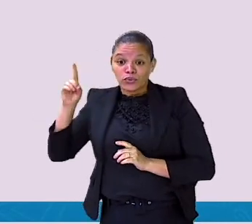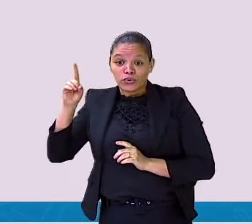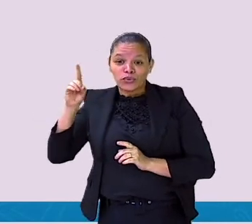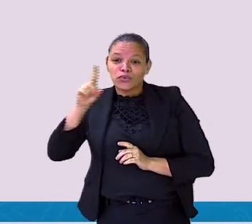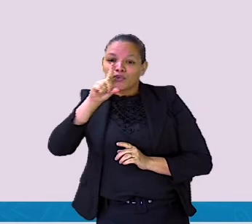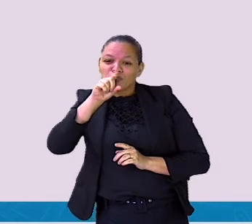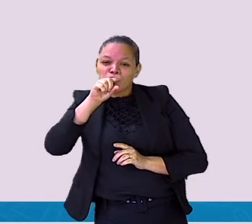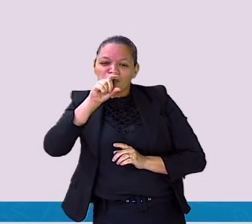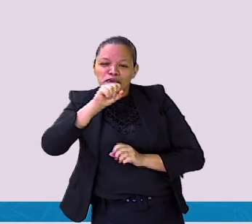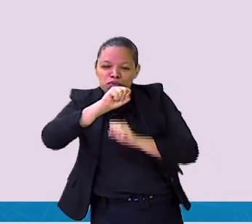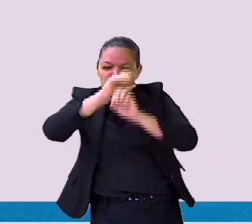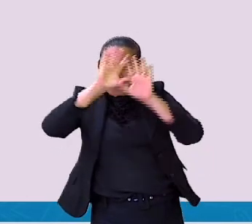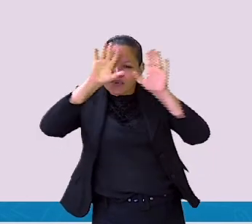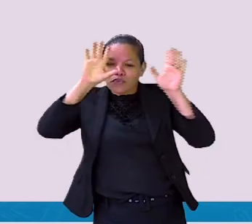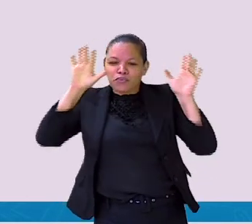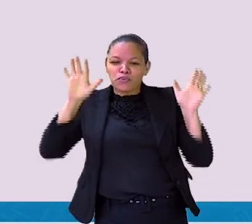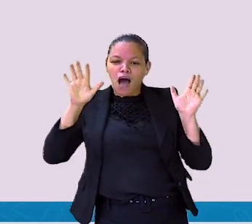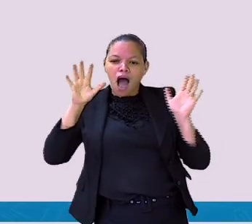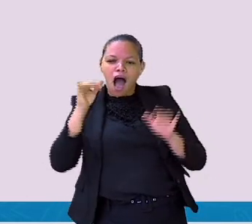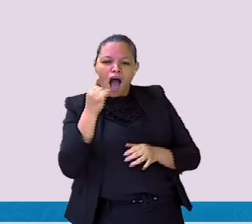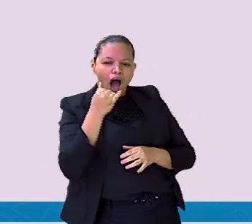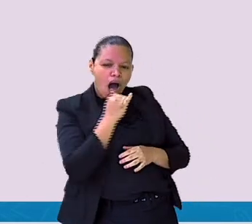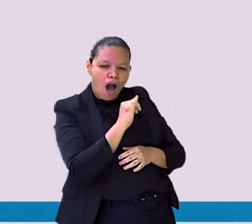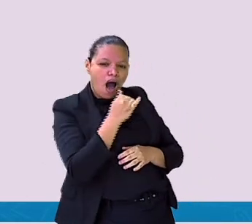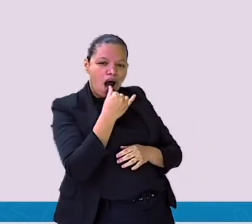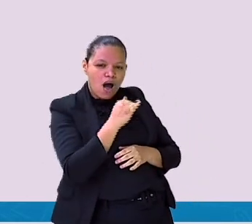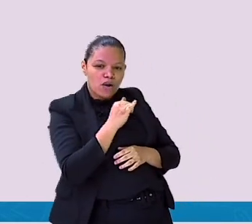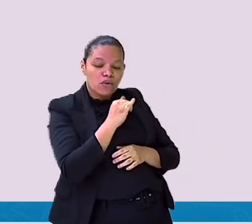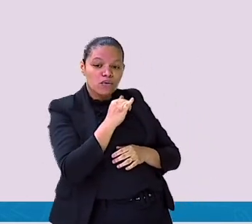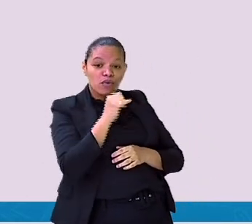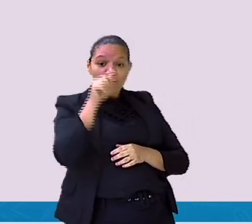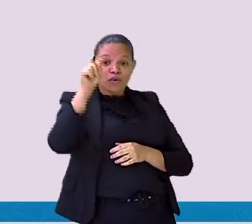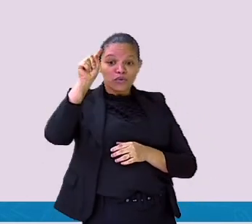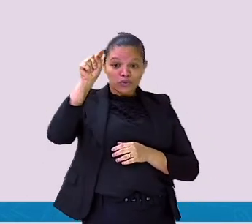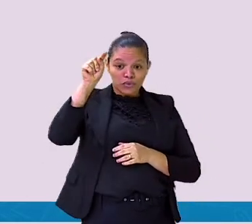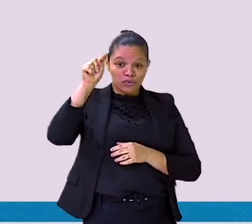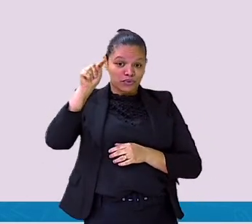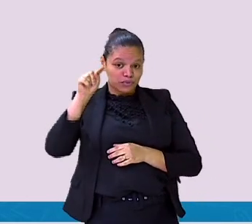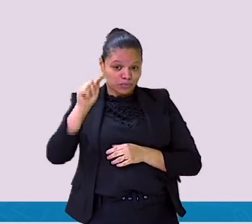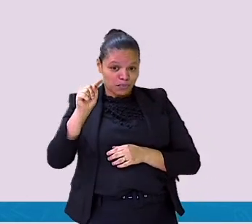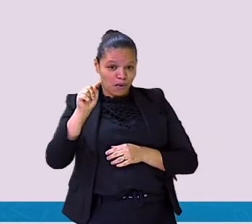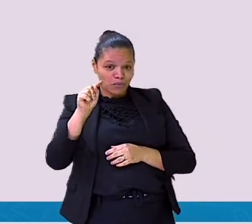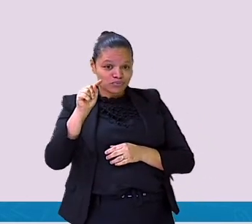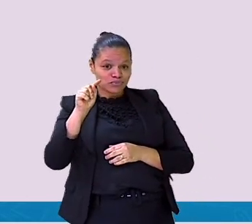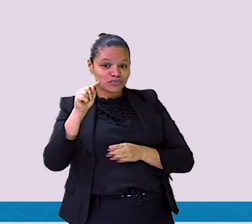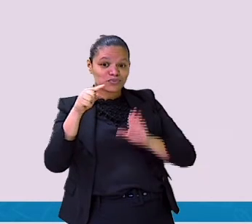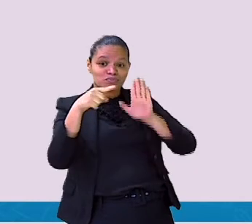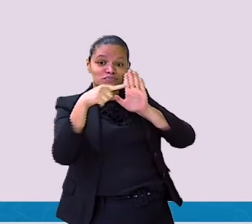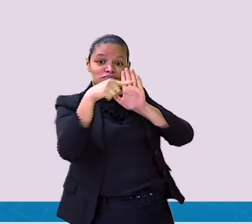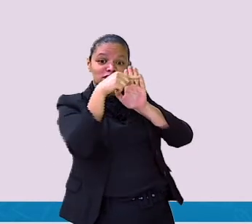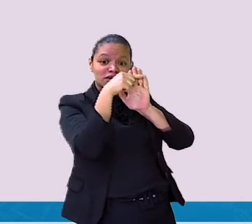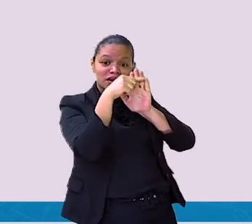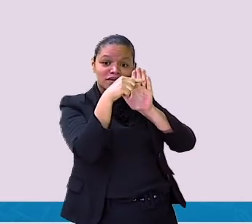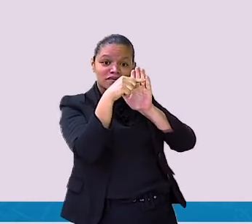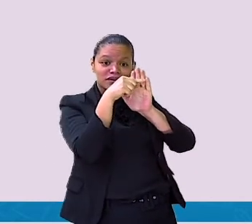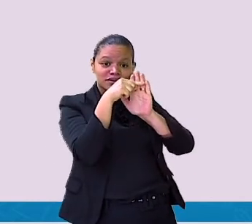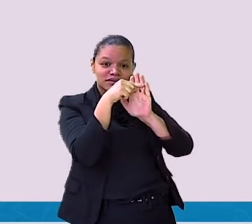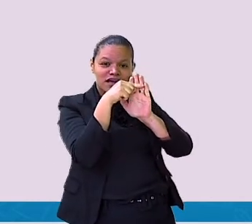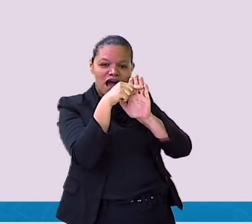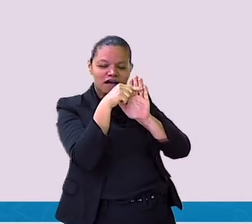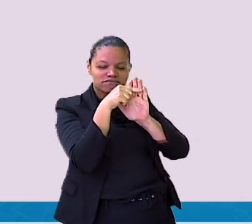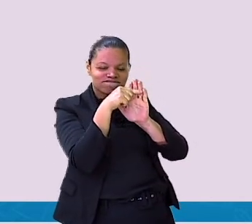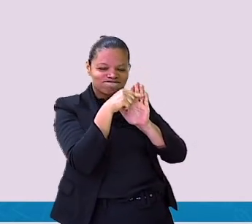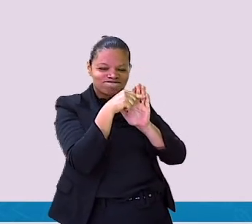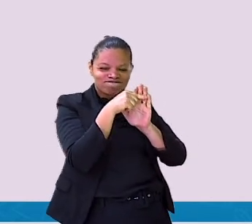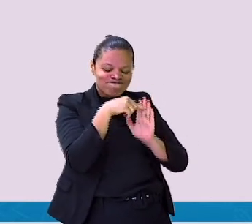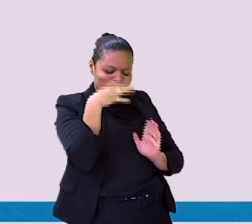Travessão. Como sou belo, vejam as minhas penas. O macaco deu uma pirueta e respondeu, ó.